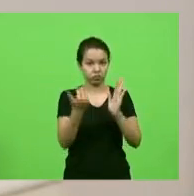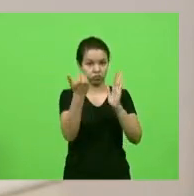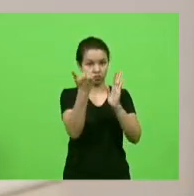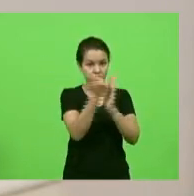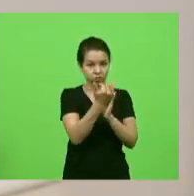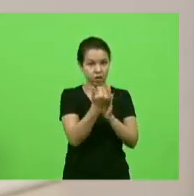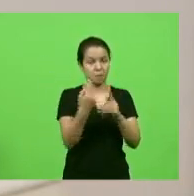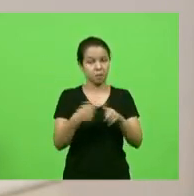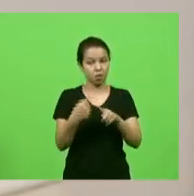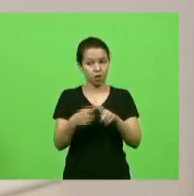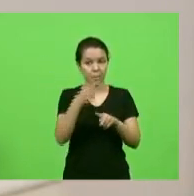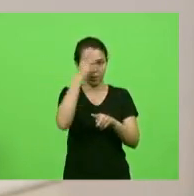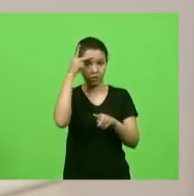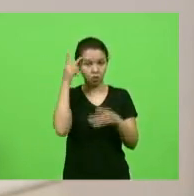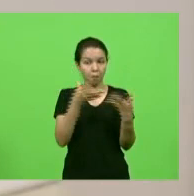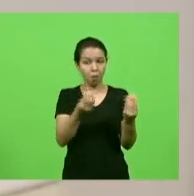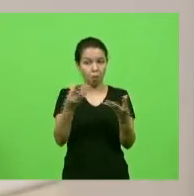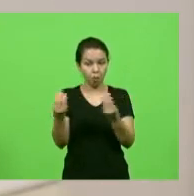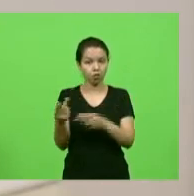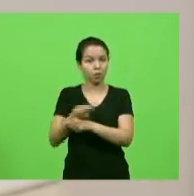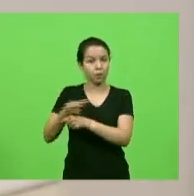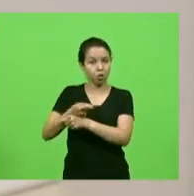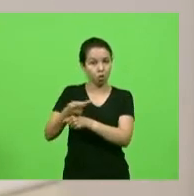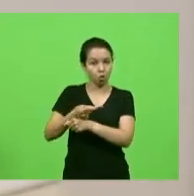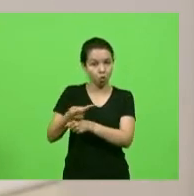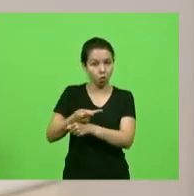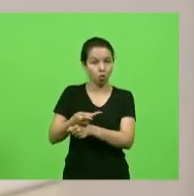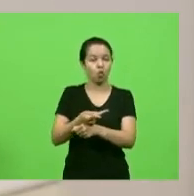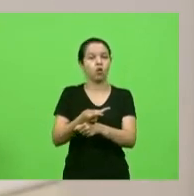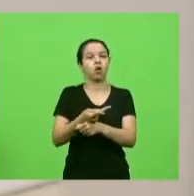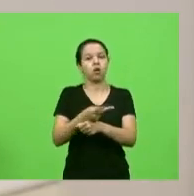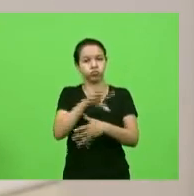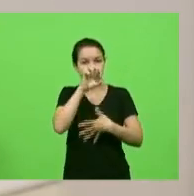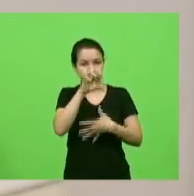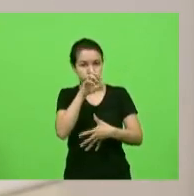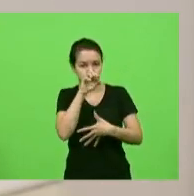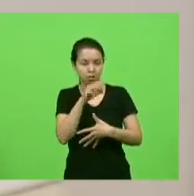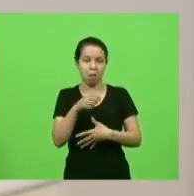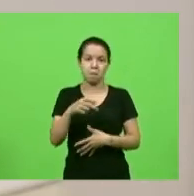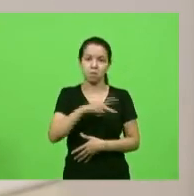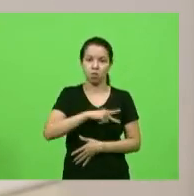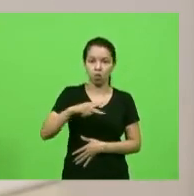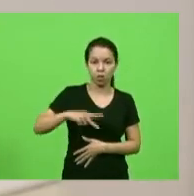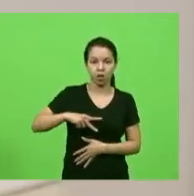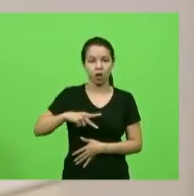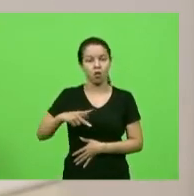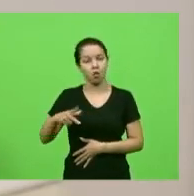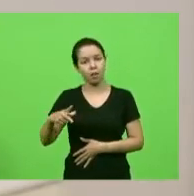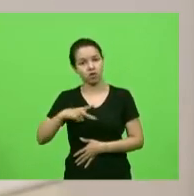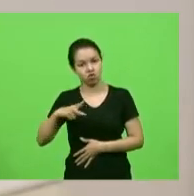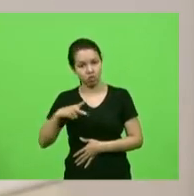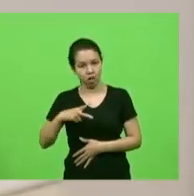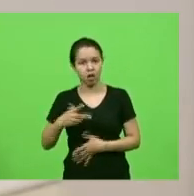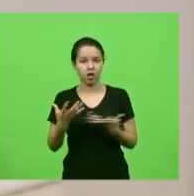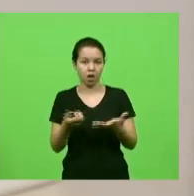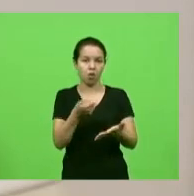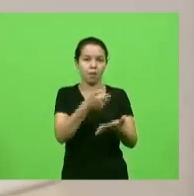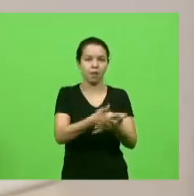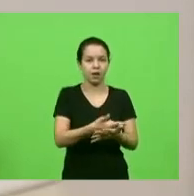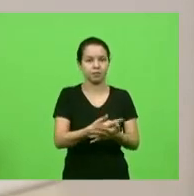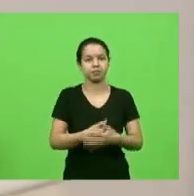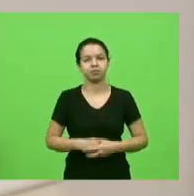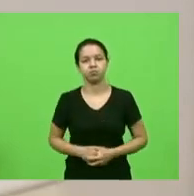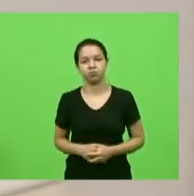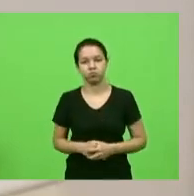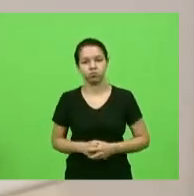demanda e procura pelas instituições de saúde, sejam públicas ou particulares, fecha aspas. Consignou-se ainda